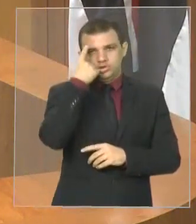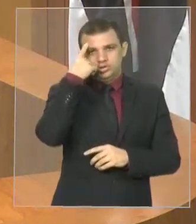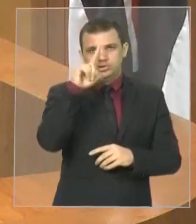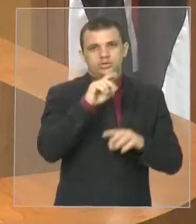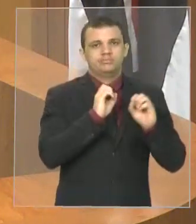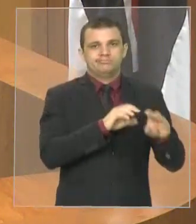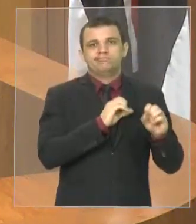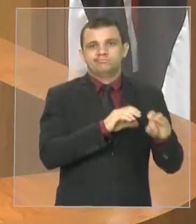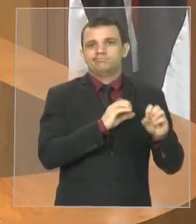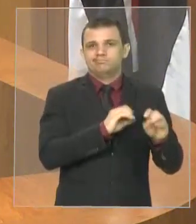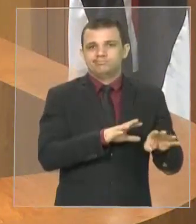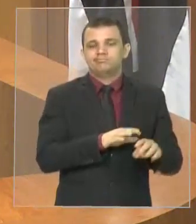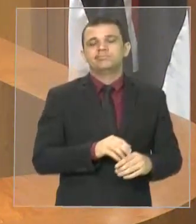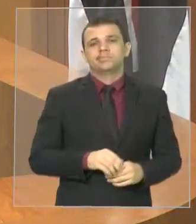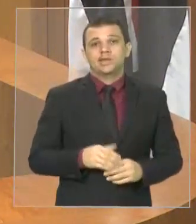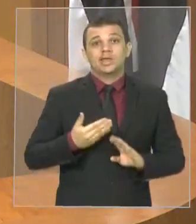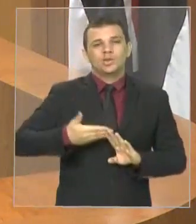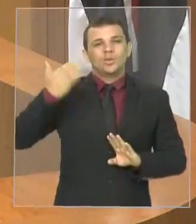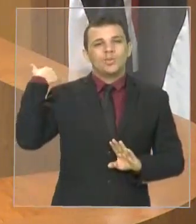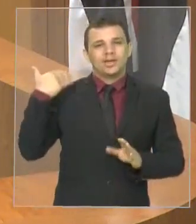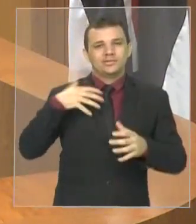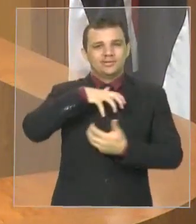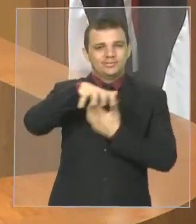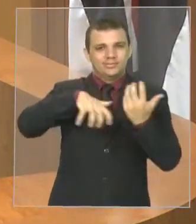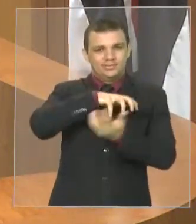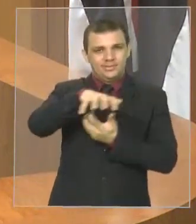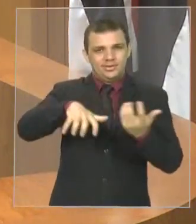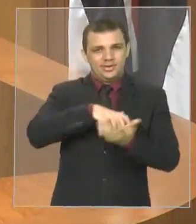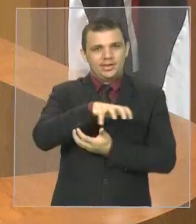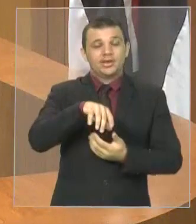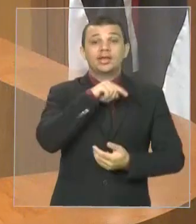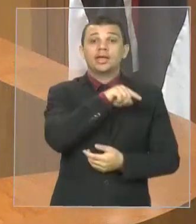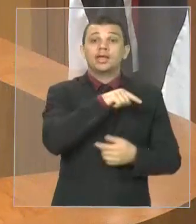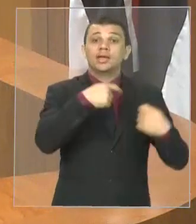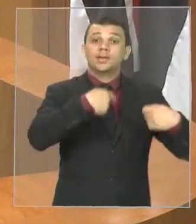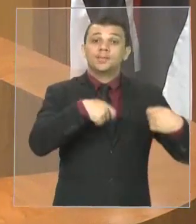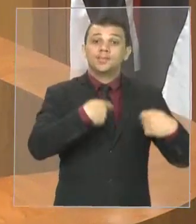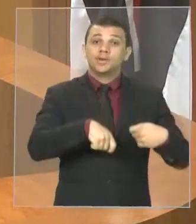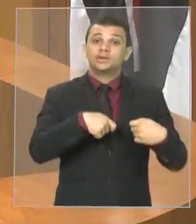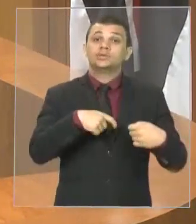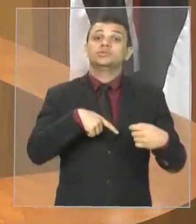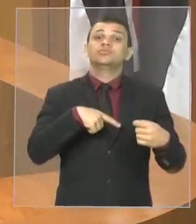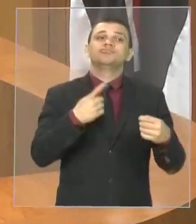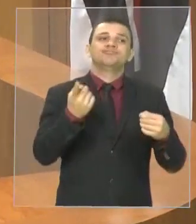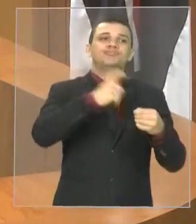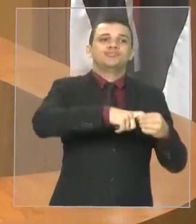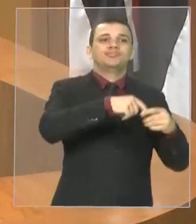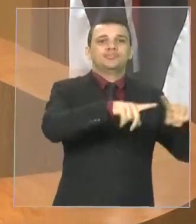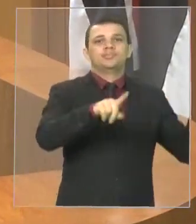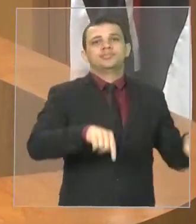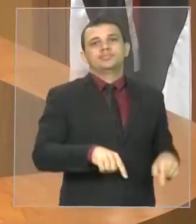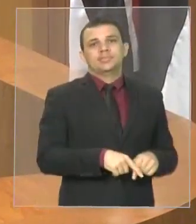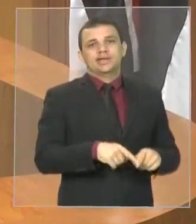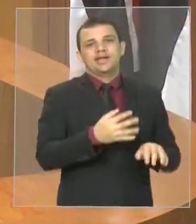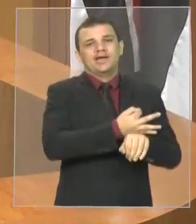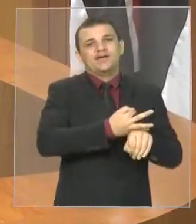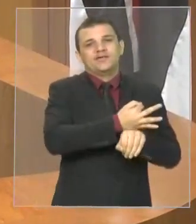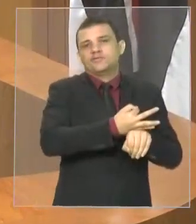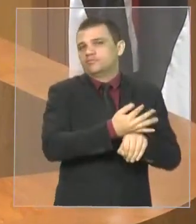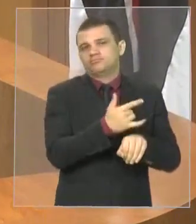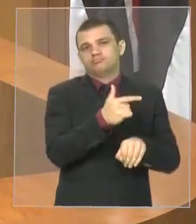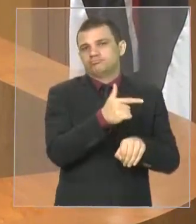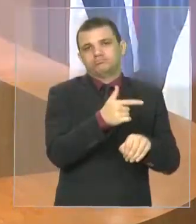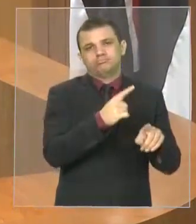ano. E quem acaba pagando isso por ter que voltar para a sala de aula quando poderia estar de férias ou outro período,